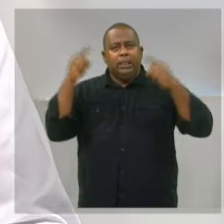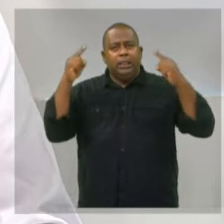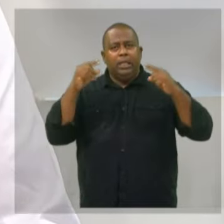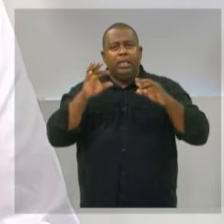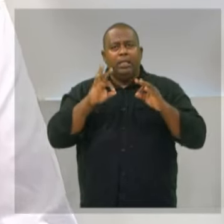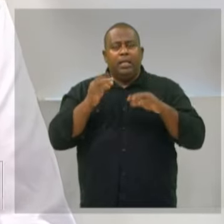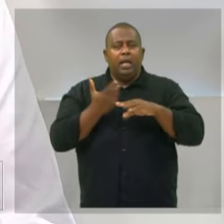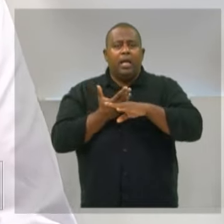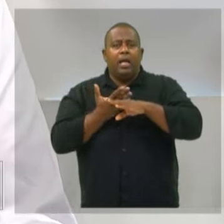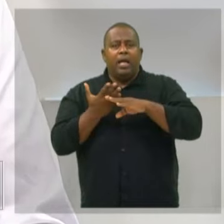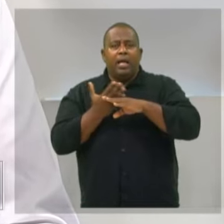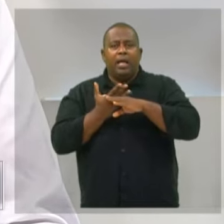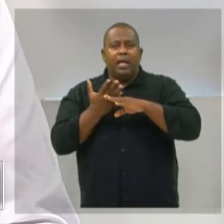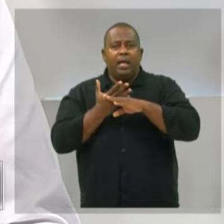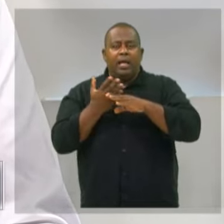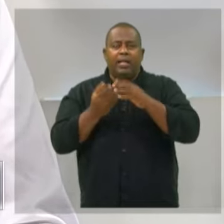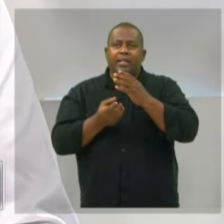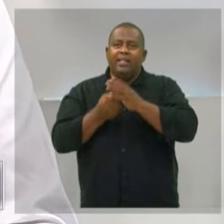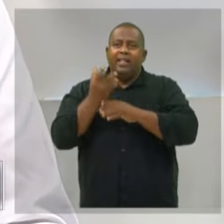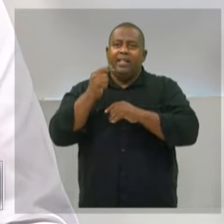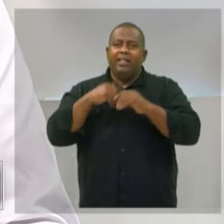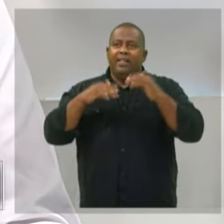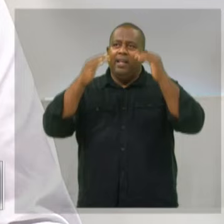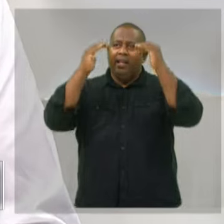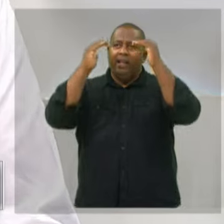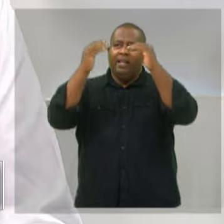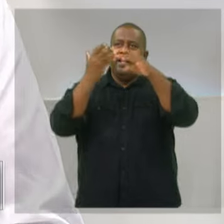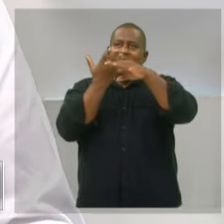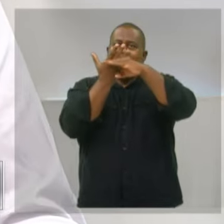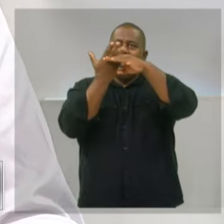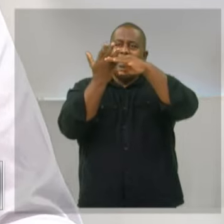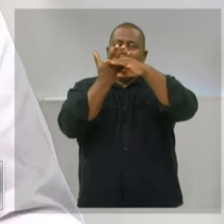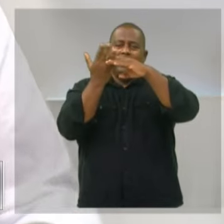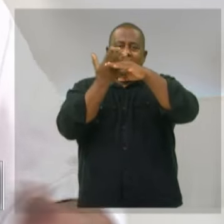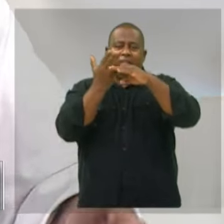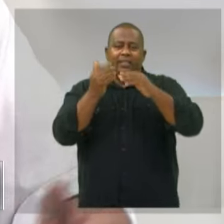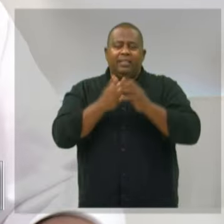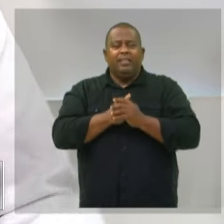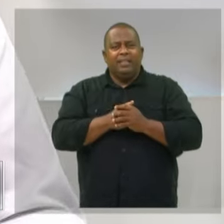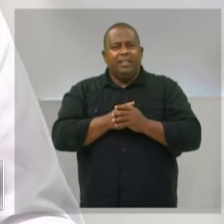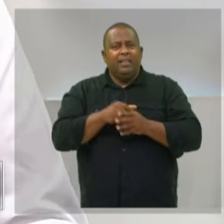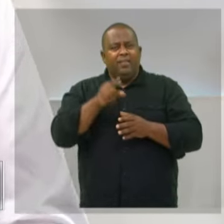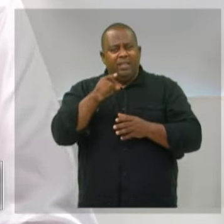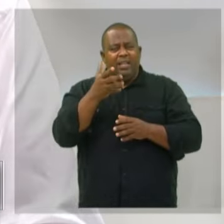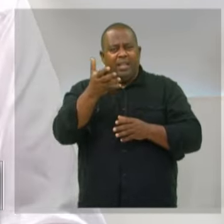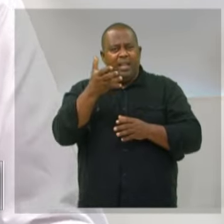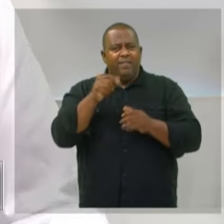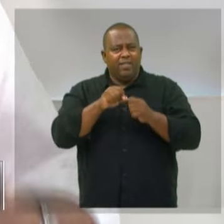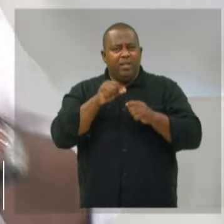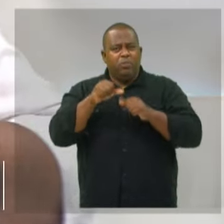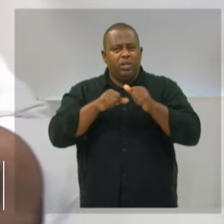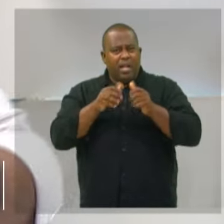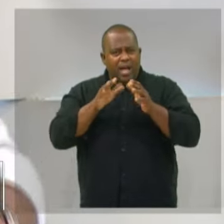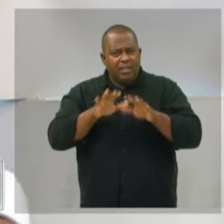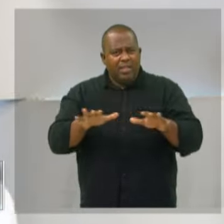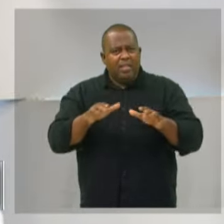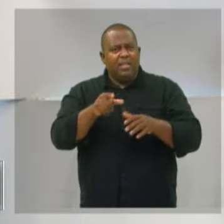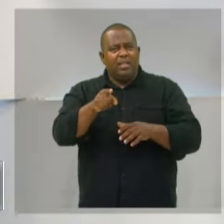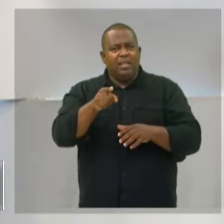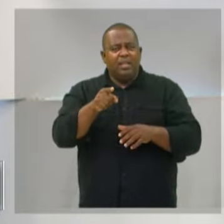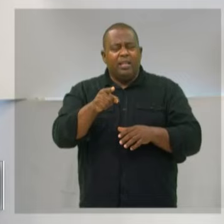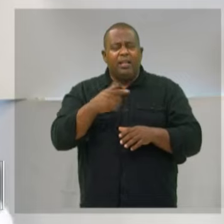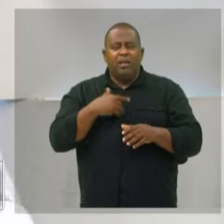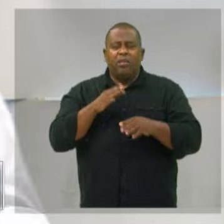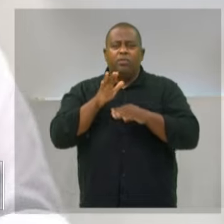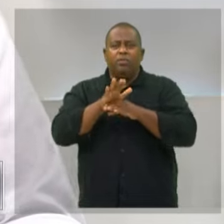capim tá nascendo no teado do Estado Municipal né e assim que você quer fazer mudança Nós levamos para